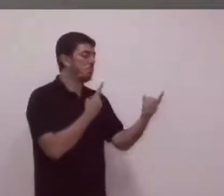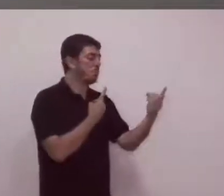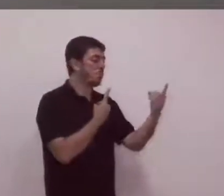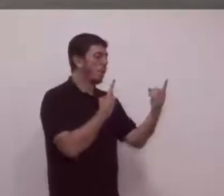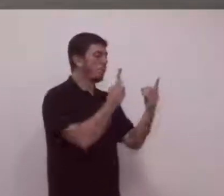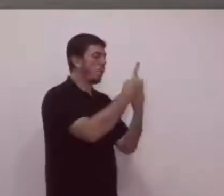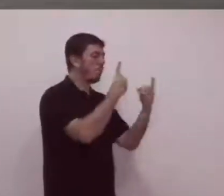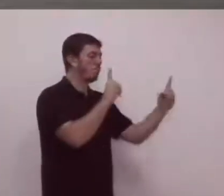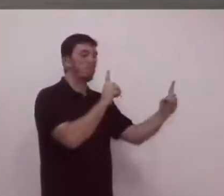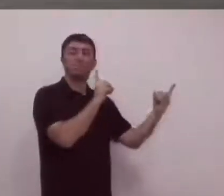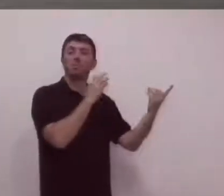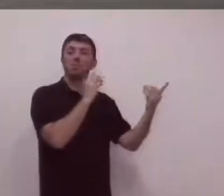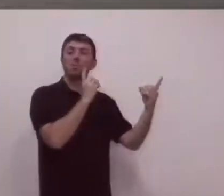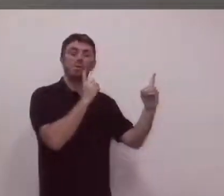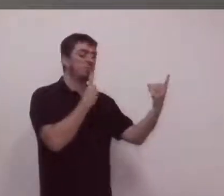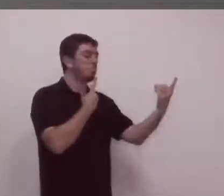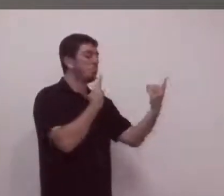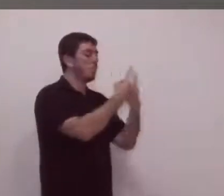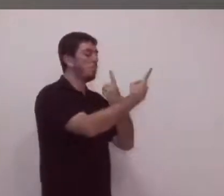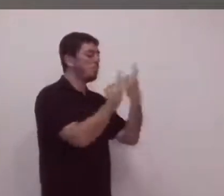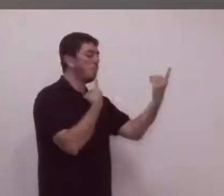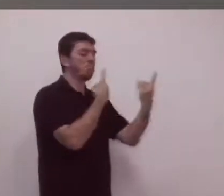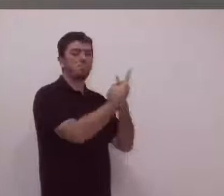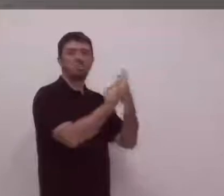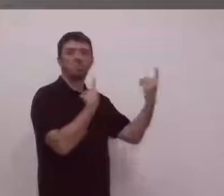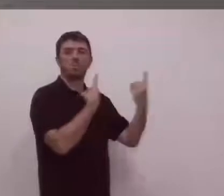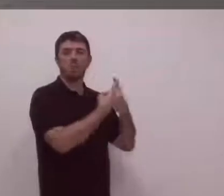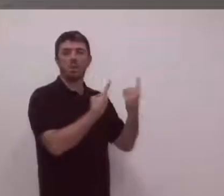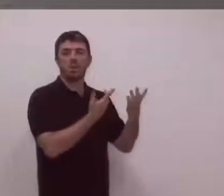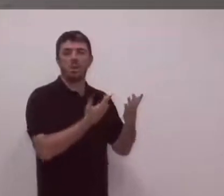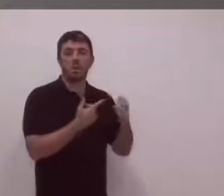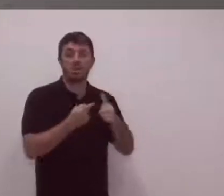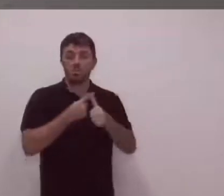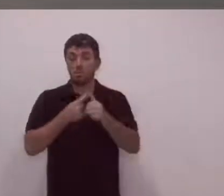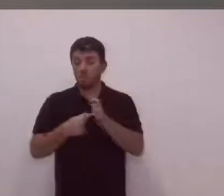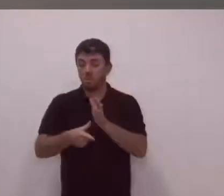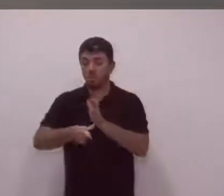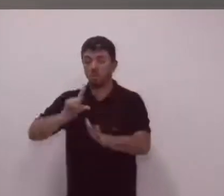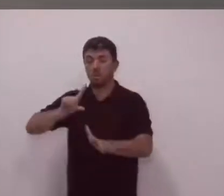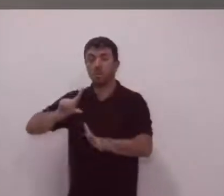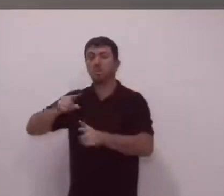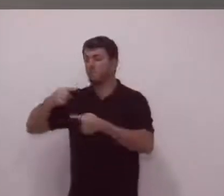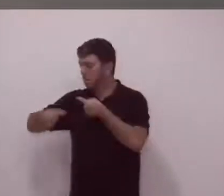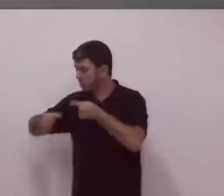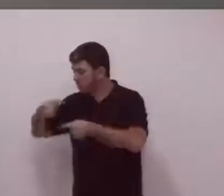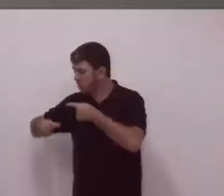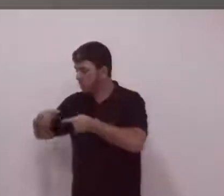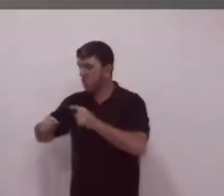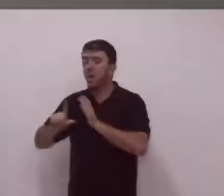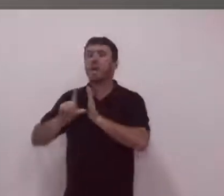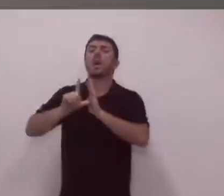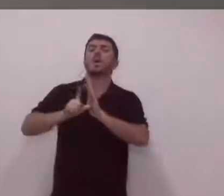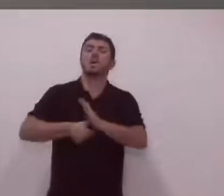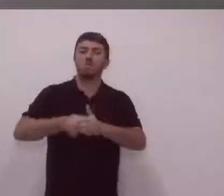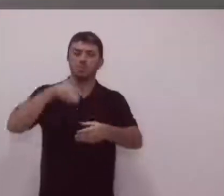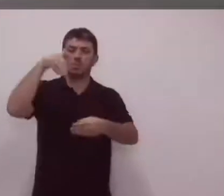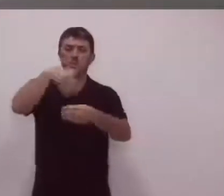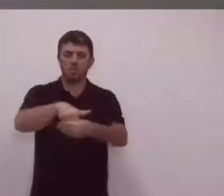a votação discutimos isso antes sabemos o que realmente está acontecendo